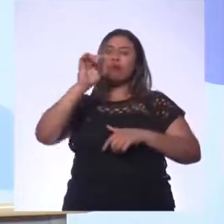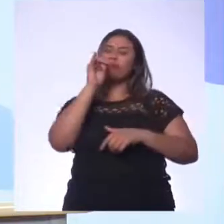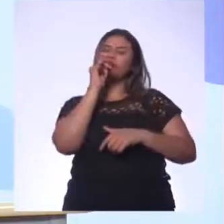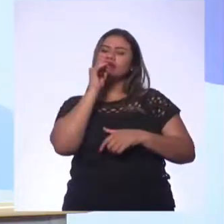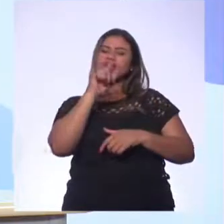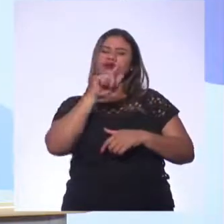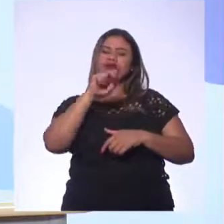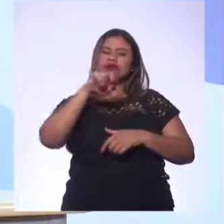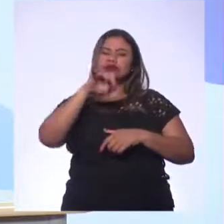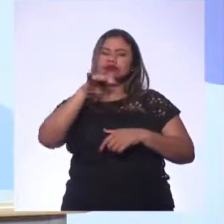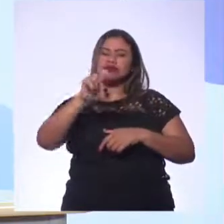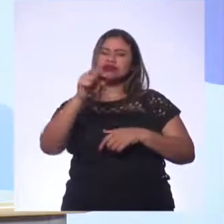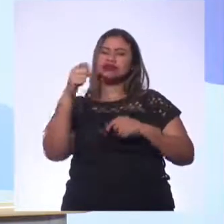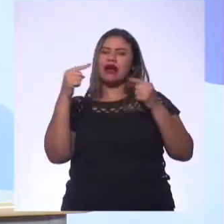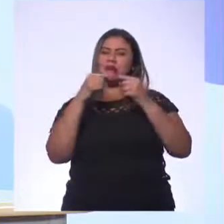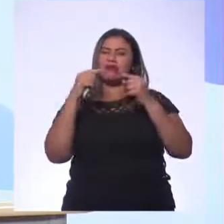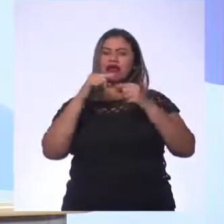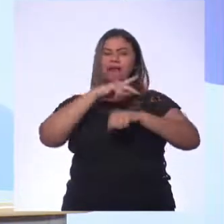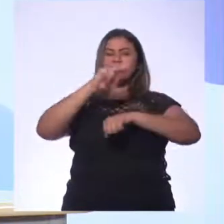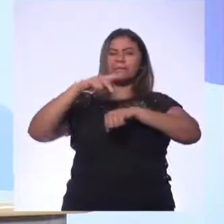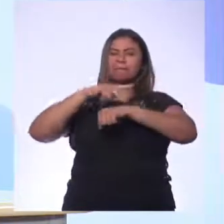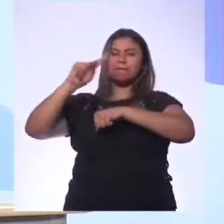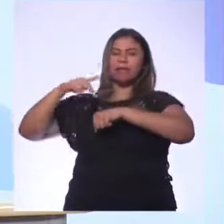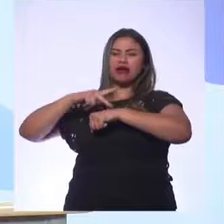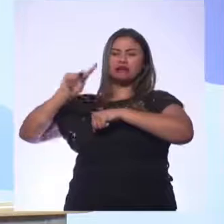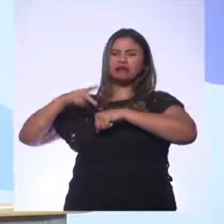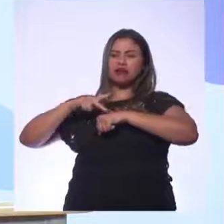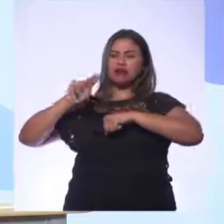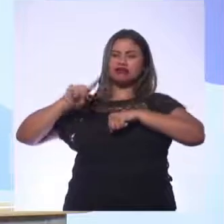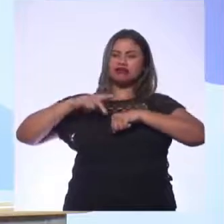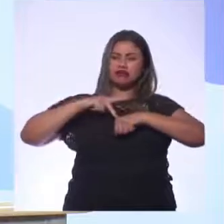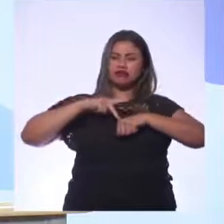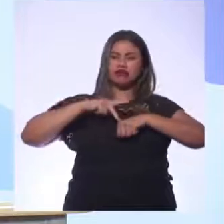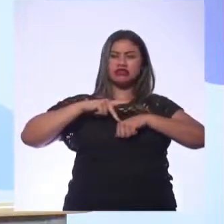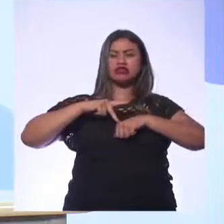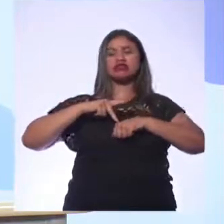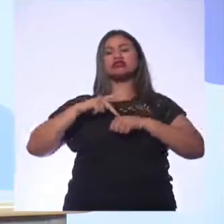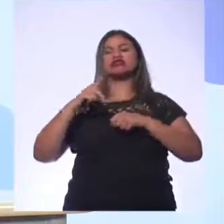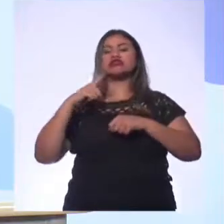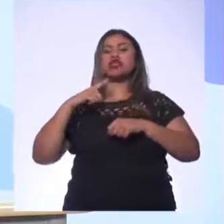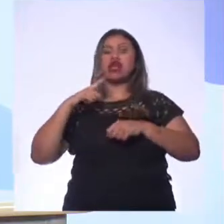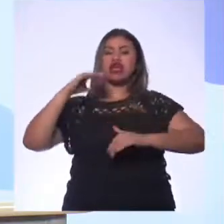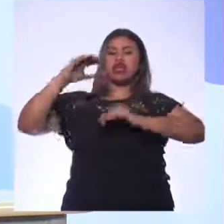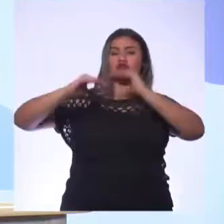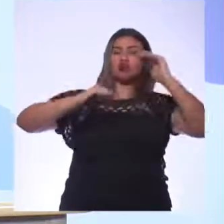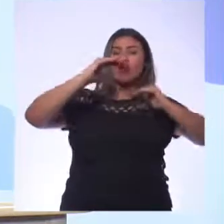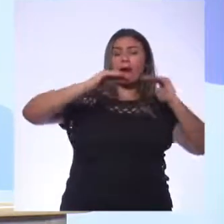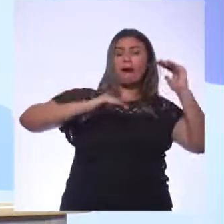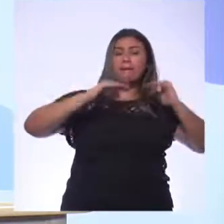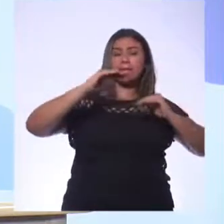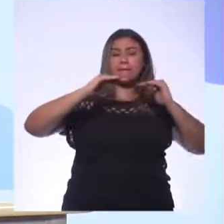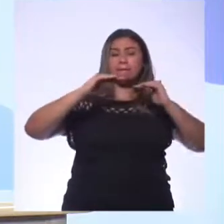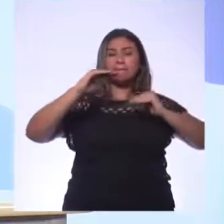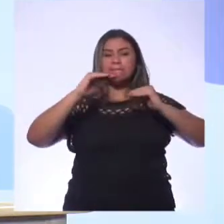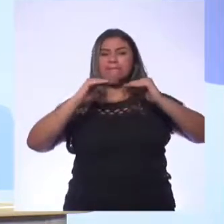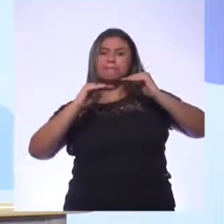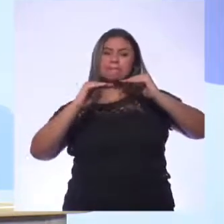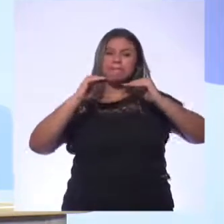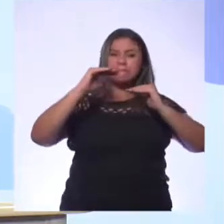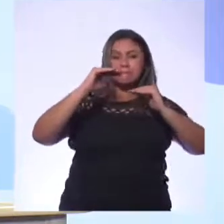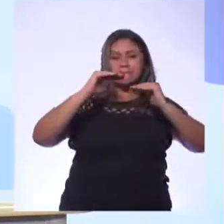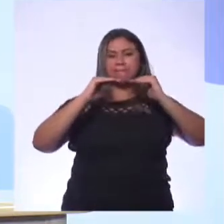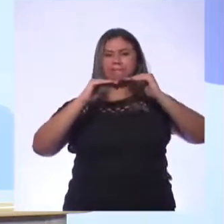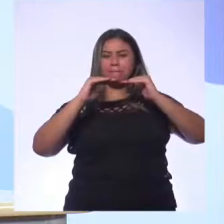por exemplo, que são os países que essa diferença ela é menor, né? Então, esse índice está mais próximo